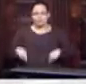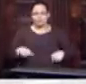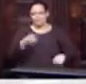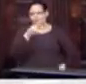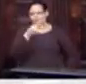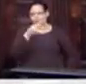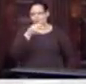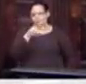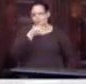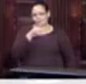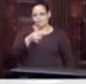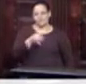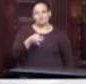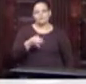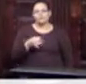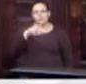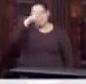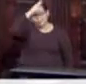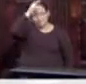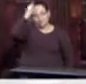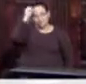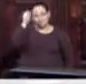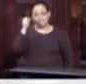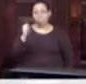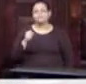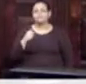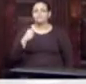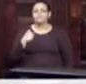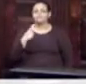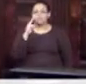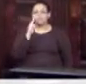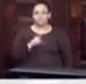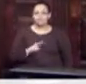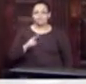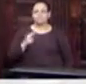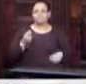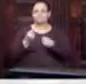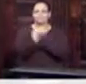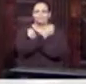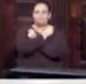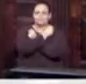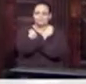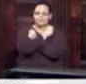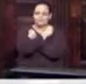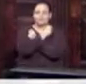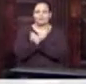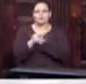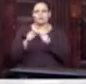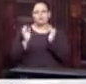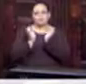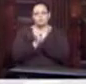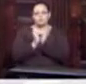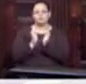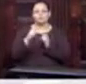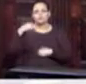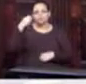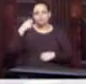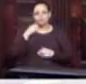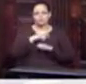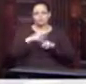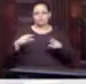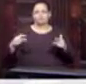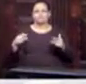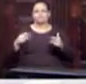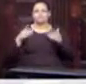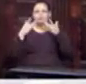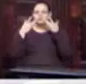pública. Portanto, eu venho a esta tribuna mandar um forte abraço para o corpo artístico do